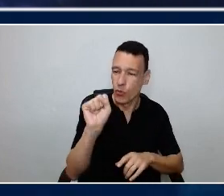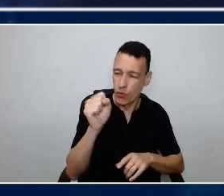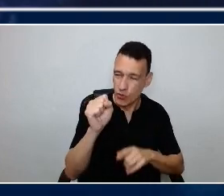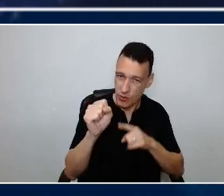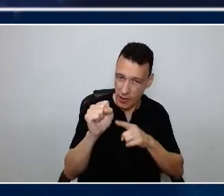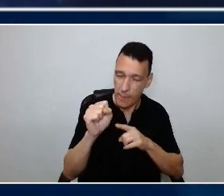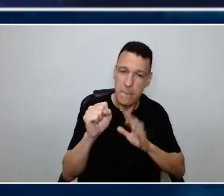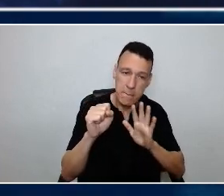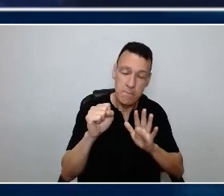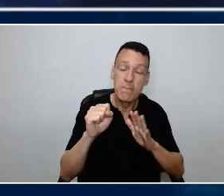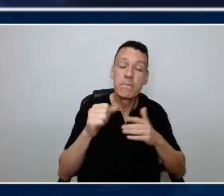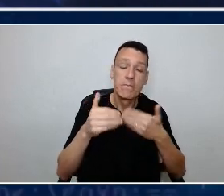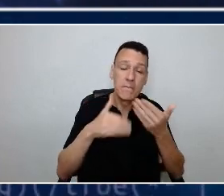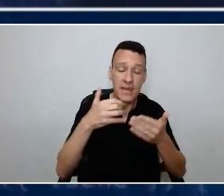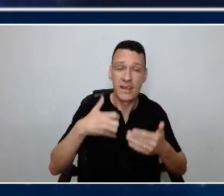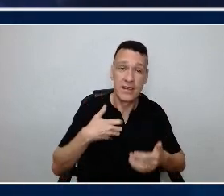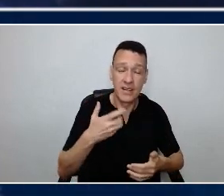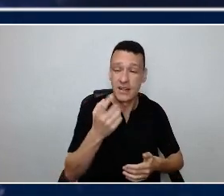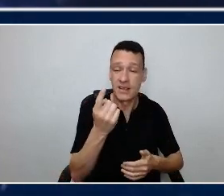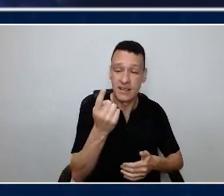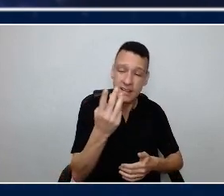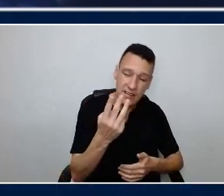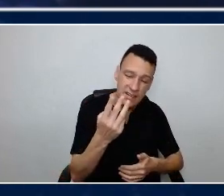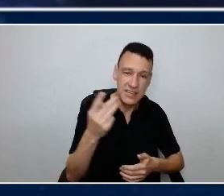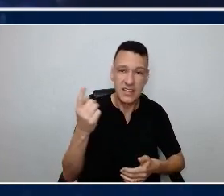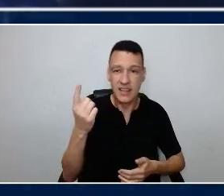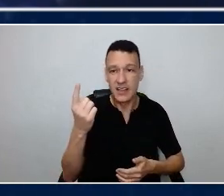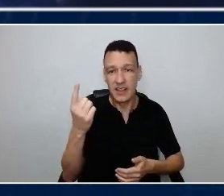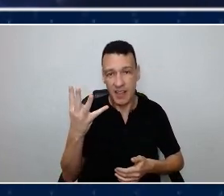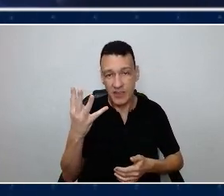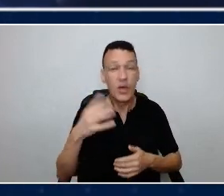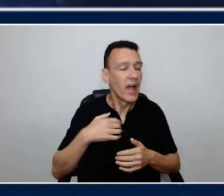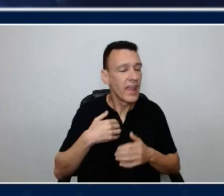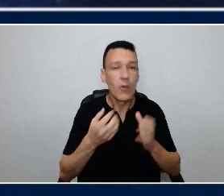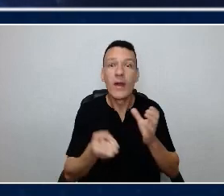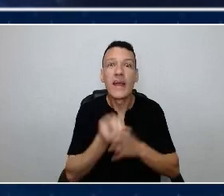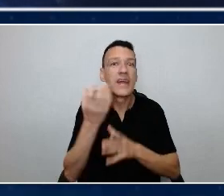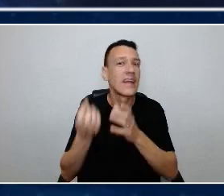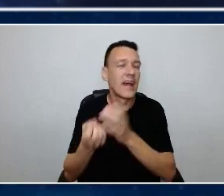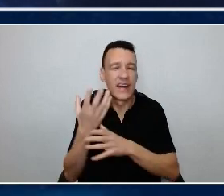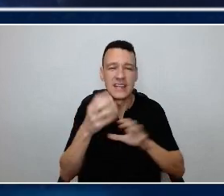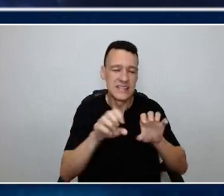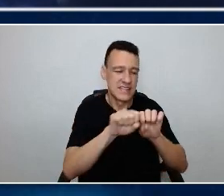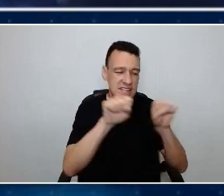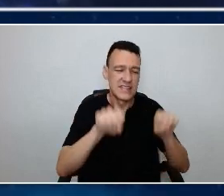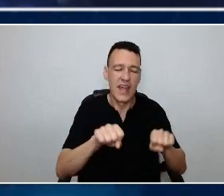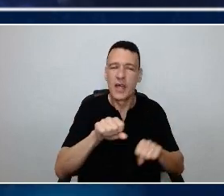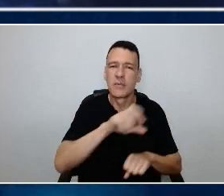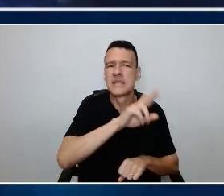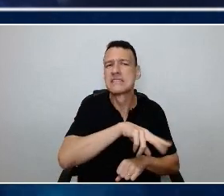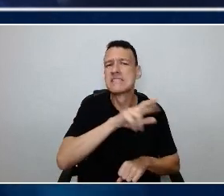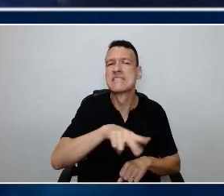13 14 eu fazia sistema para um monte de coisa até por exemplo